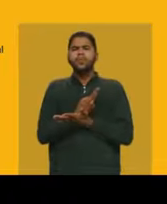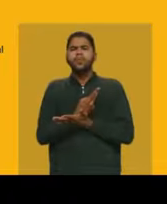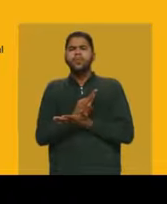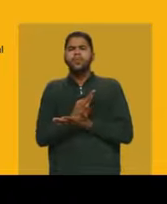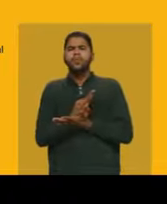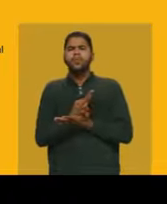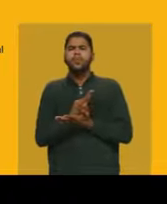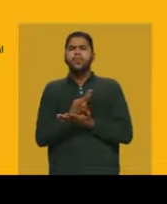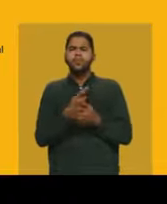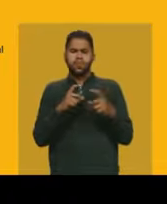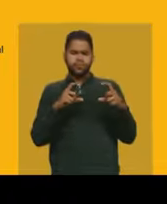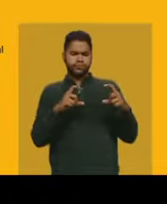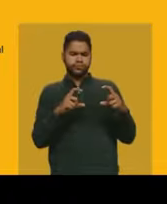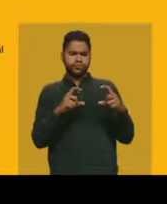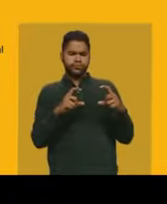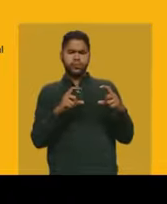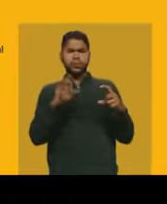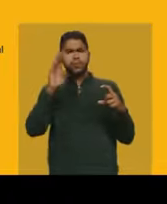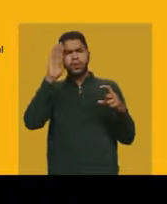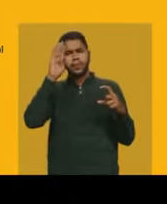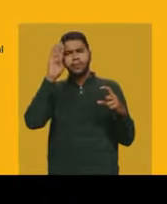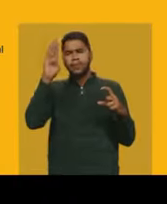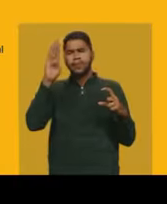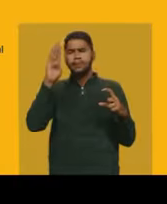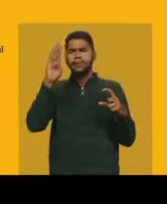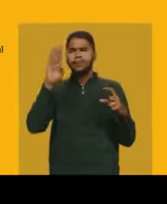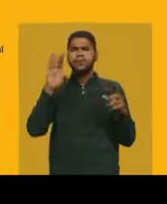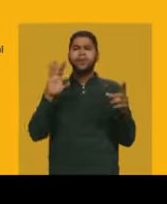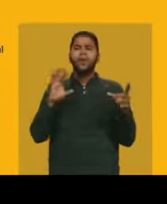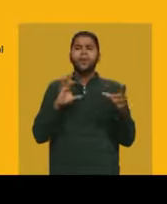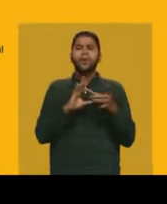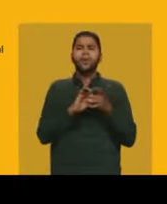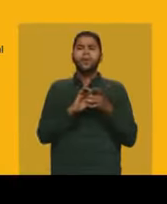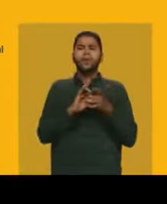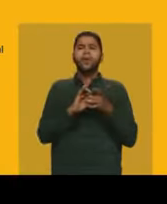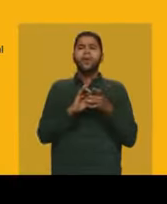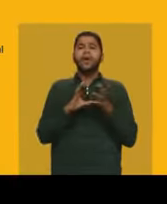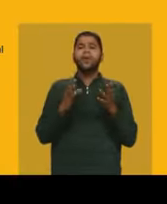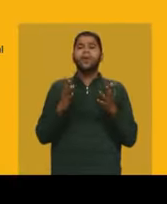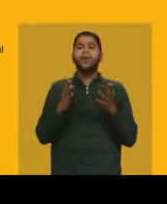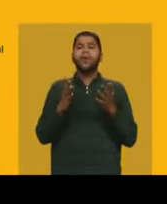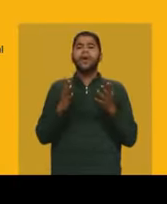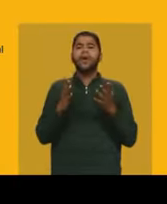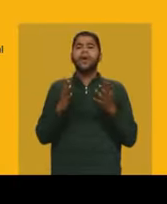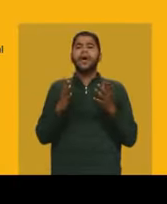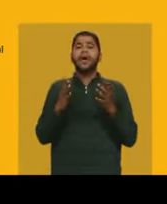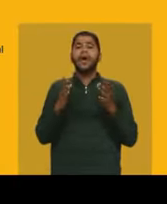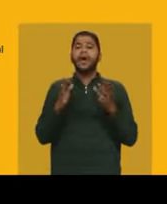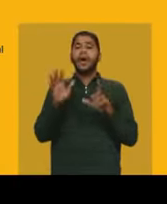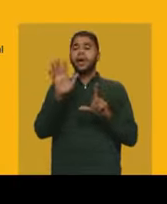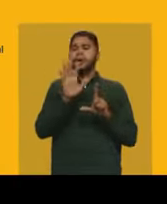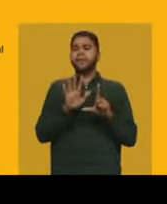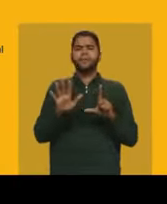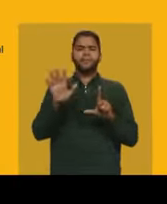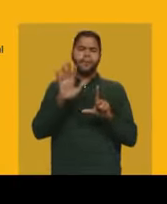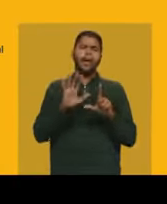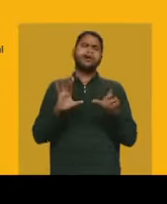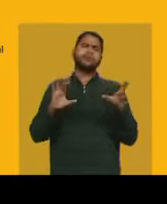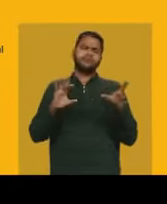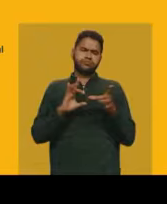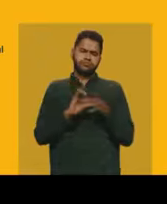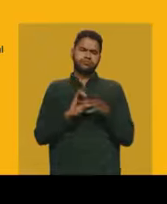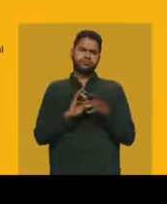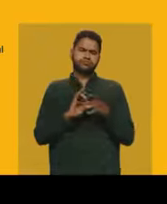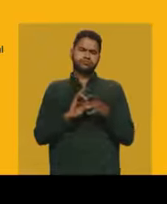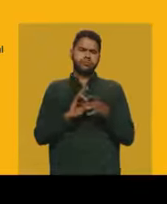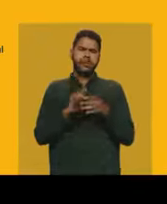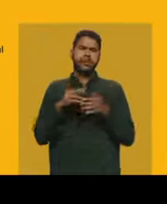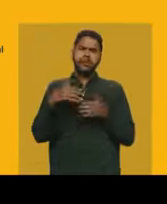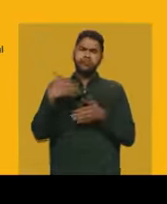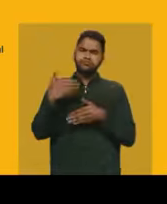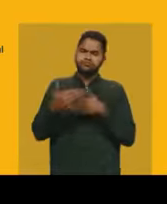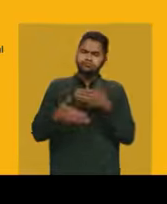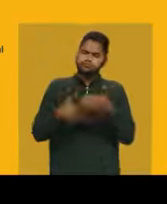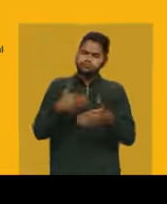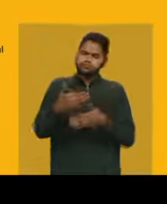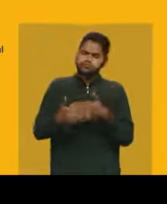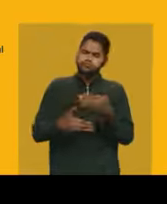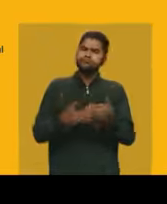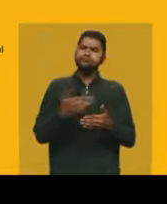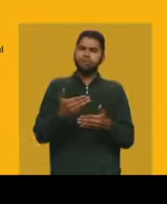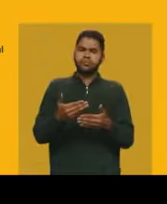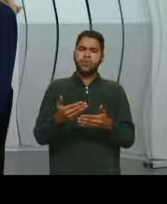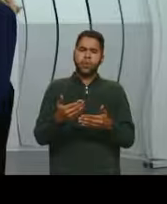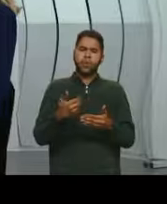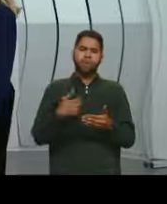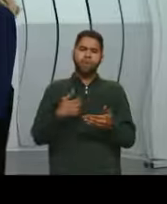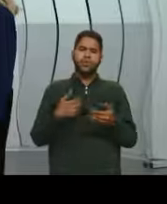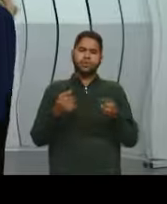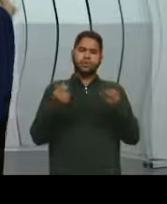essa chamada principal com a imagem? Tudo a ver. Vamos, no decorrer da aula, vamos